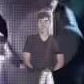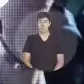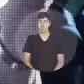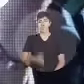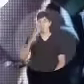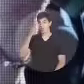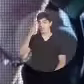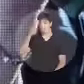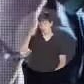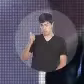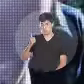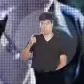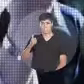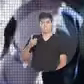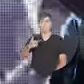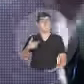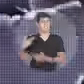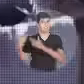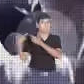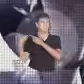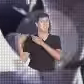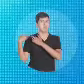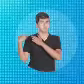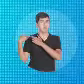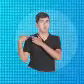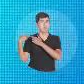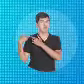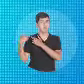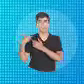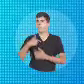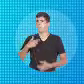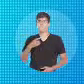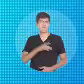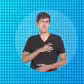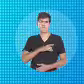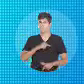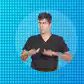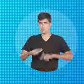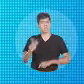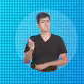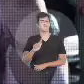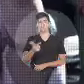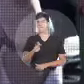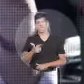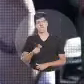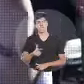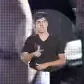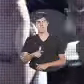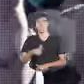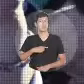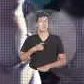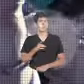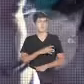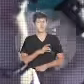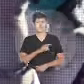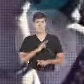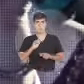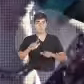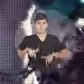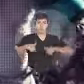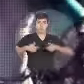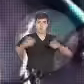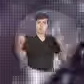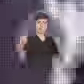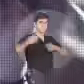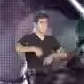Eu sei o tamanho do desafio da responsabilidade. Eu não tenho medo de trabalho. Eu não tenho medo de desafios.